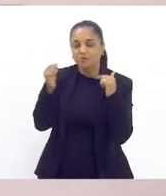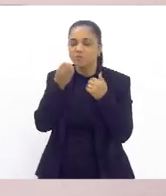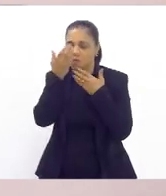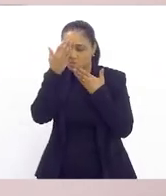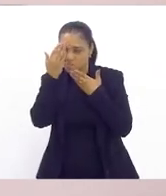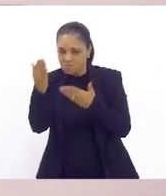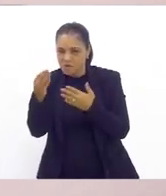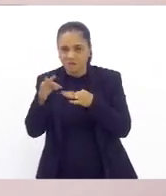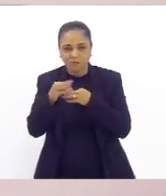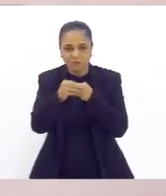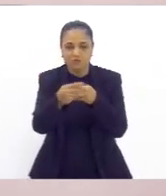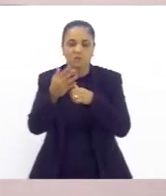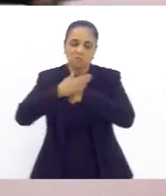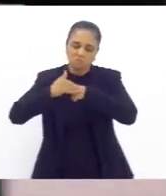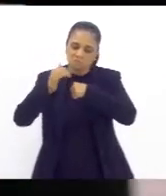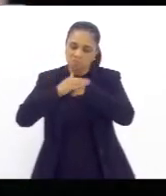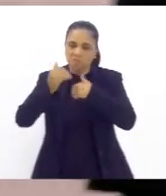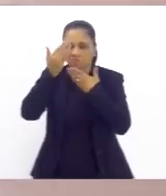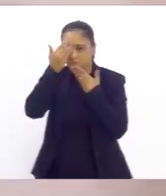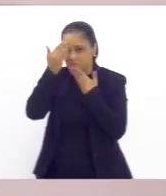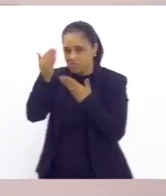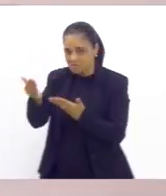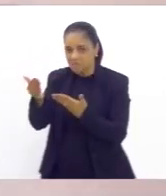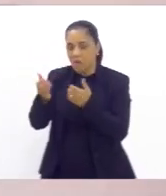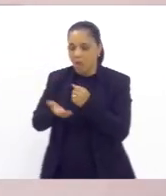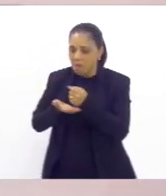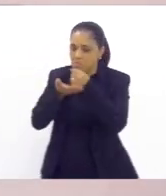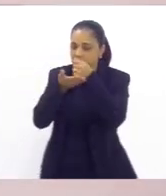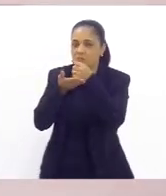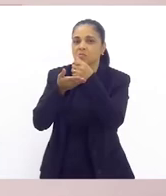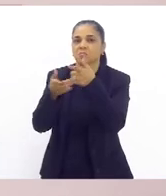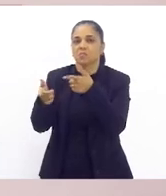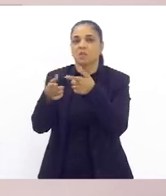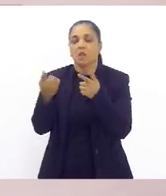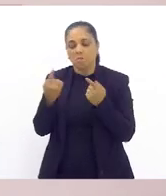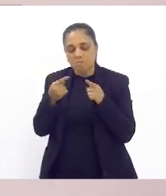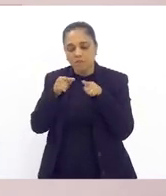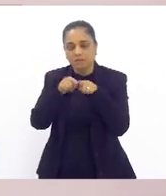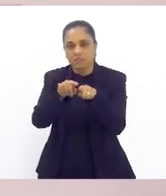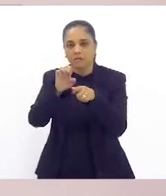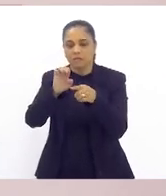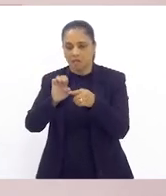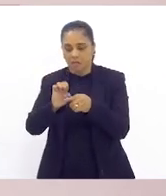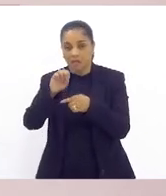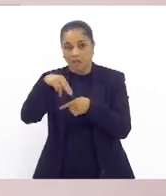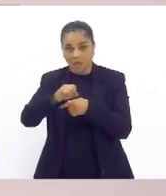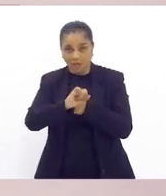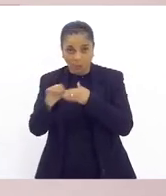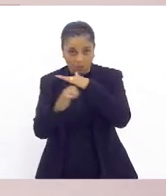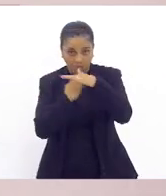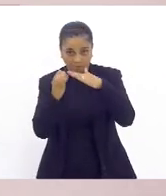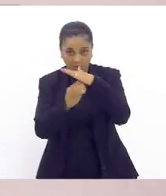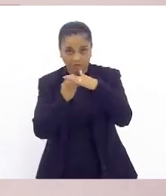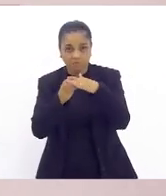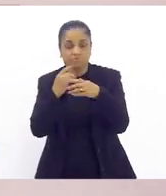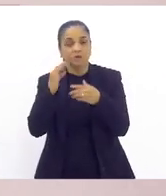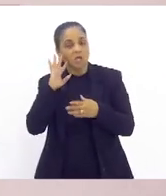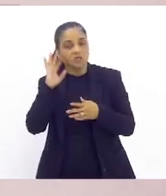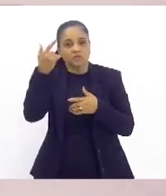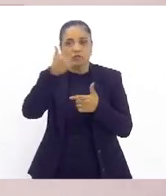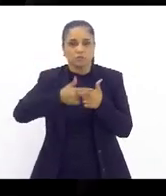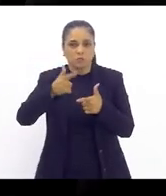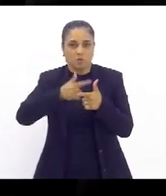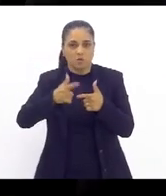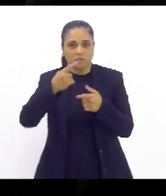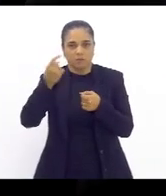carinho conto com o apoio de vocês e mais uma vez peça parceria da - para ver o problema de nossa cidade do interior do Rio de Janeiro Boa noite